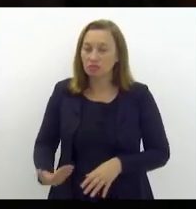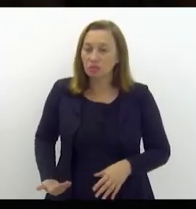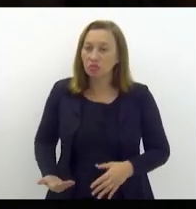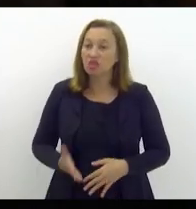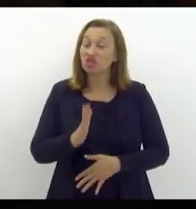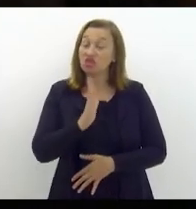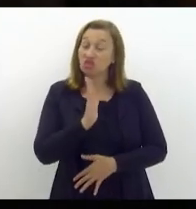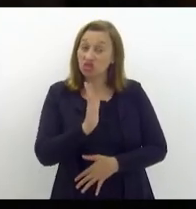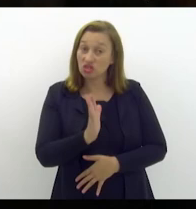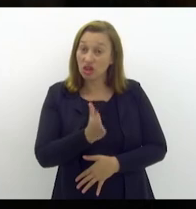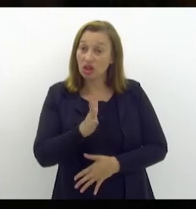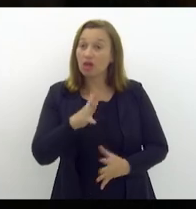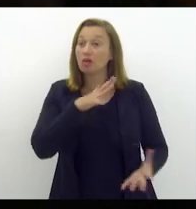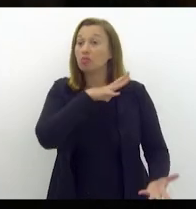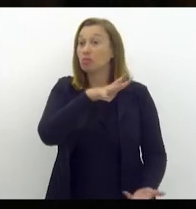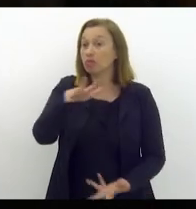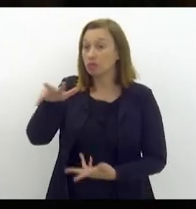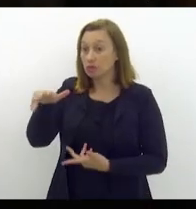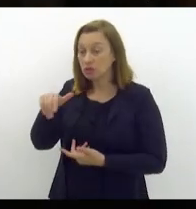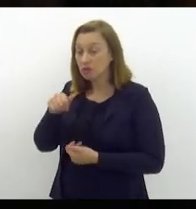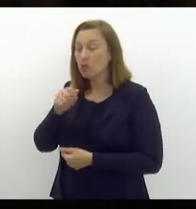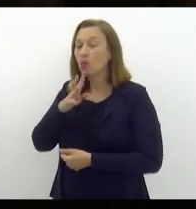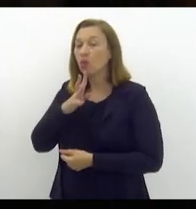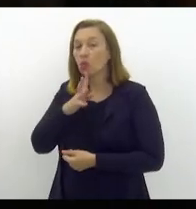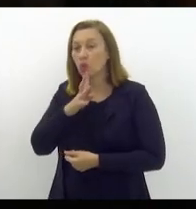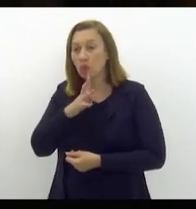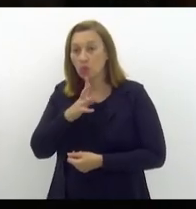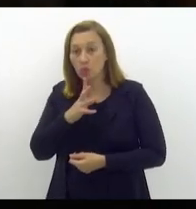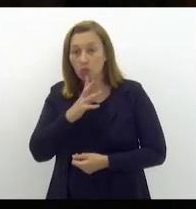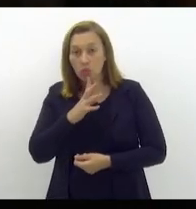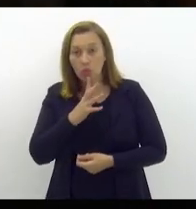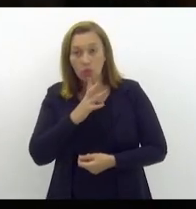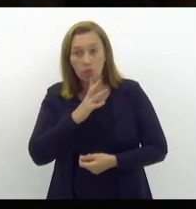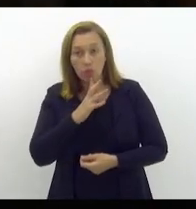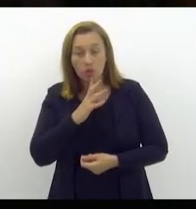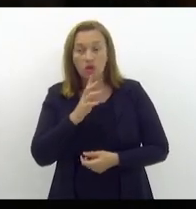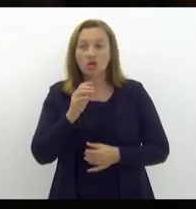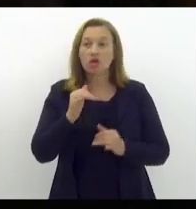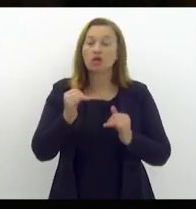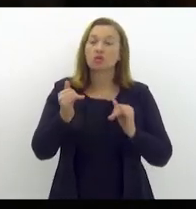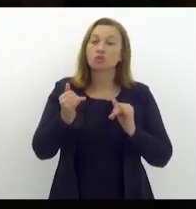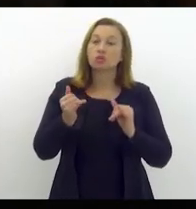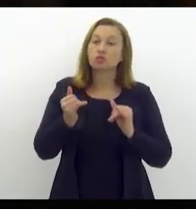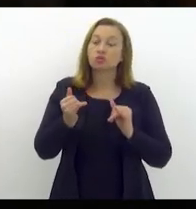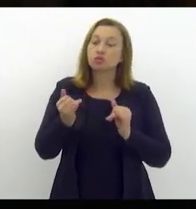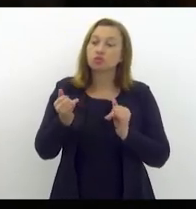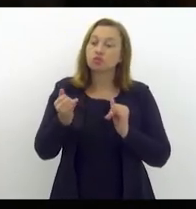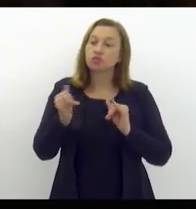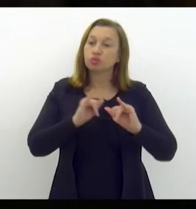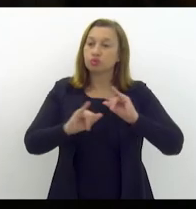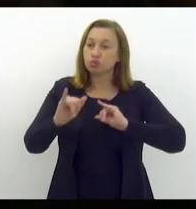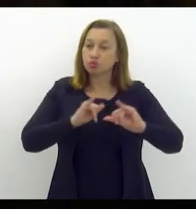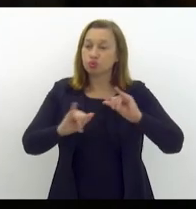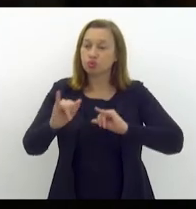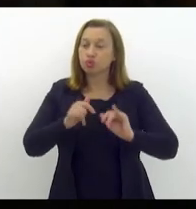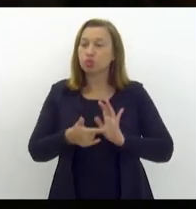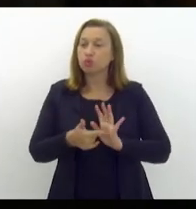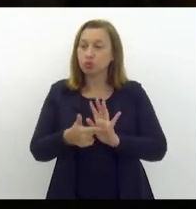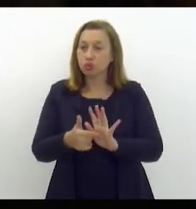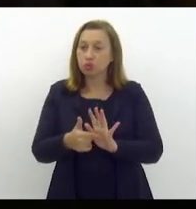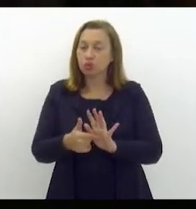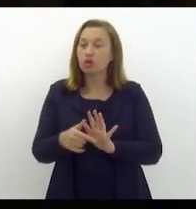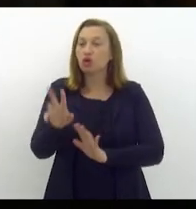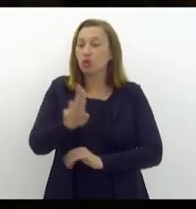é mundialmente reconhecido e os dados demonstram que a utilização